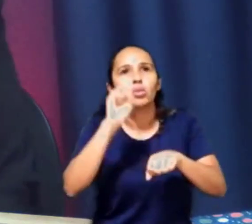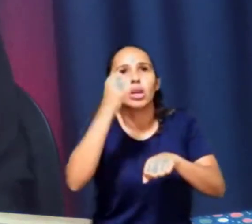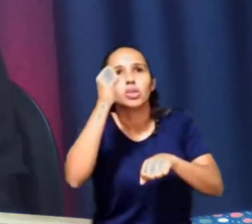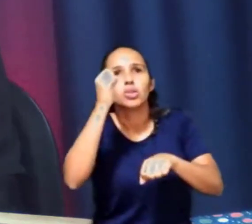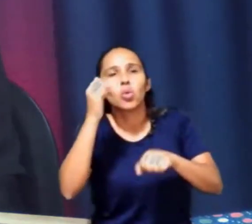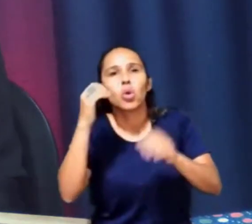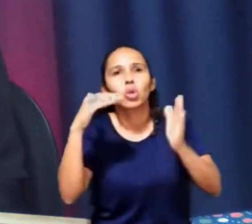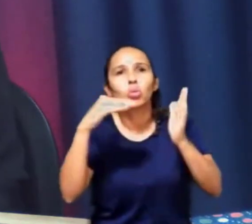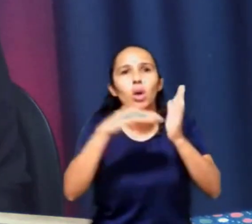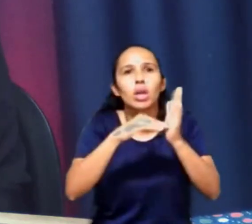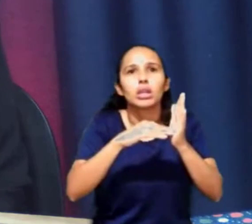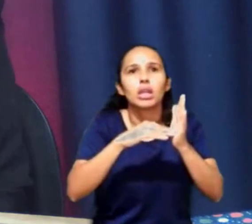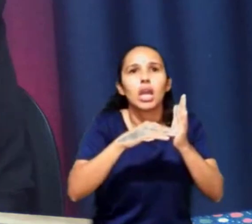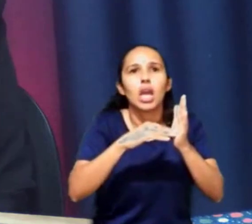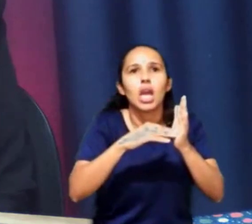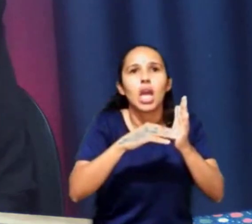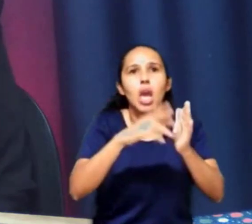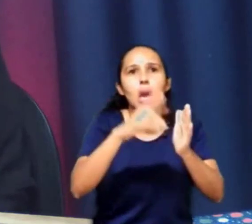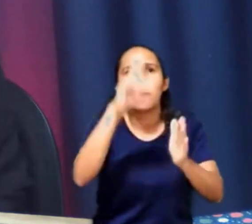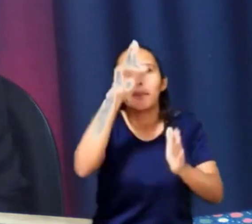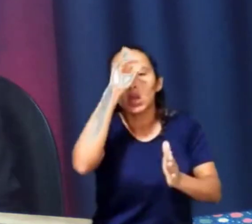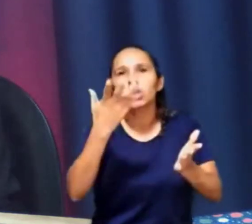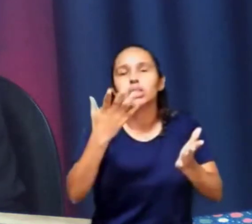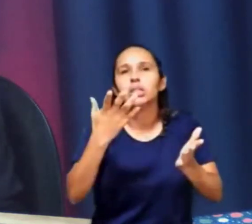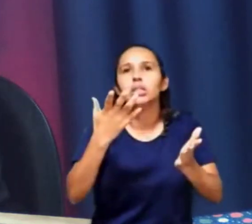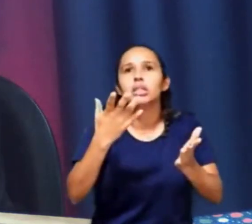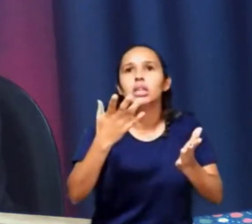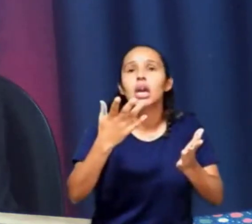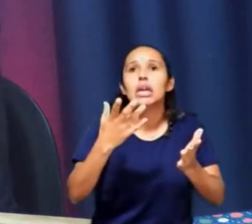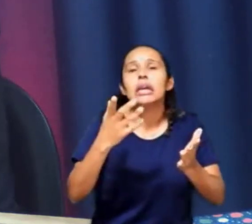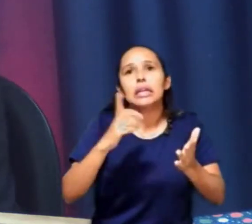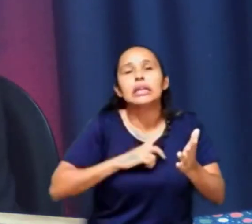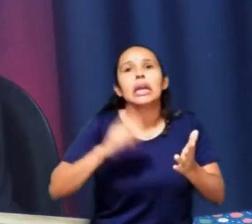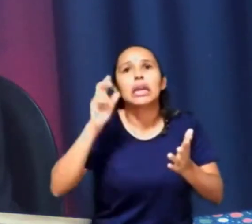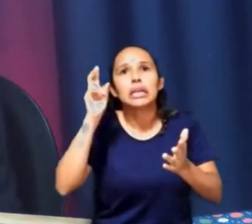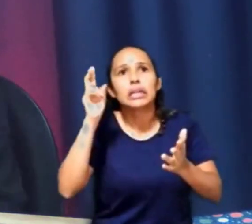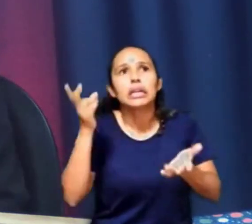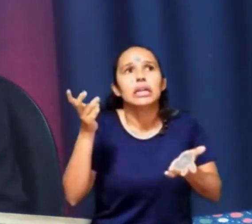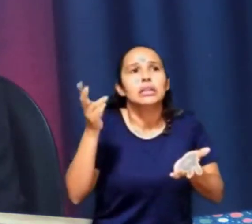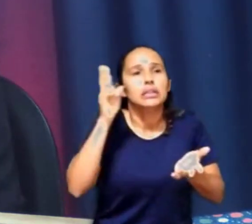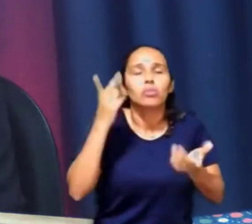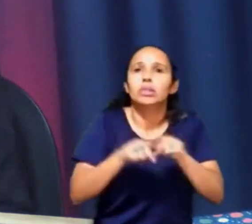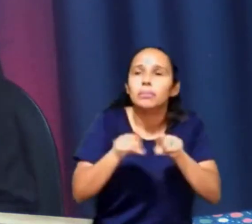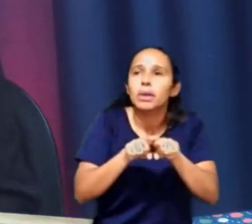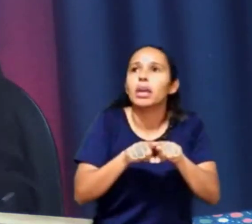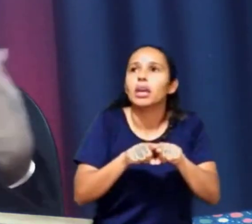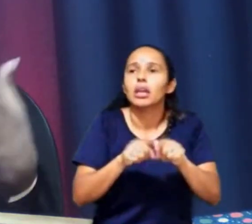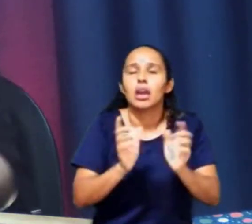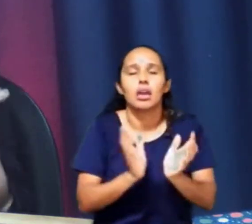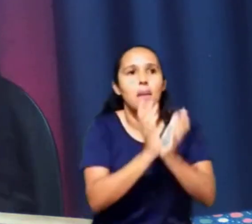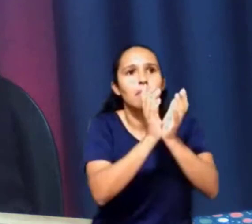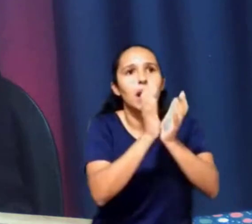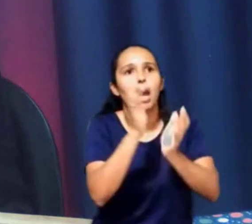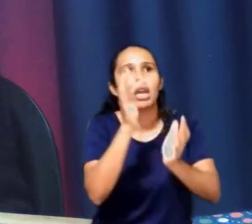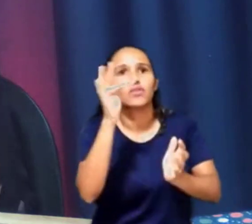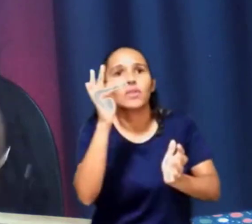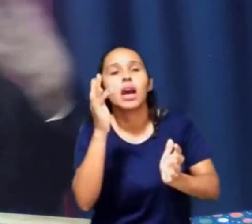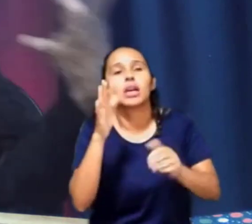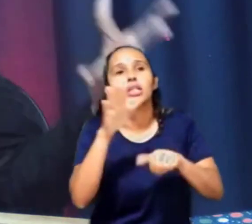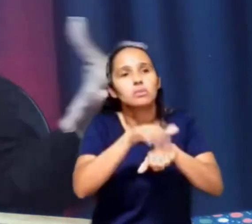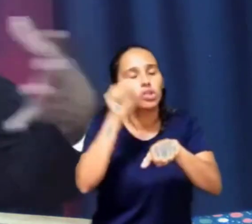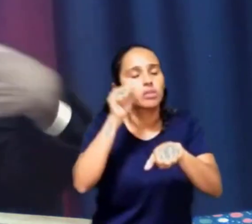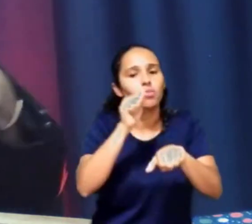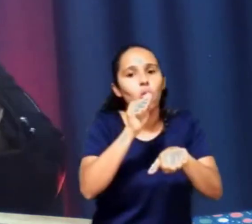PAI de Ferraz me chamou também para estar levando o curso para lá. E aí ela começou a falar assim, nossa, Simone, e eu comecei a me envolver, eu já não